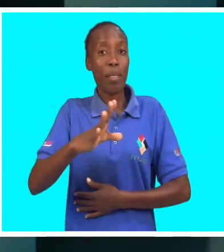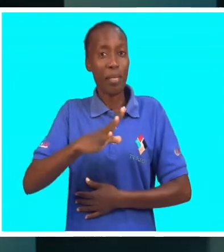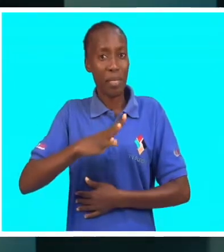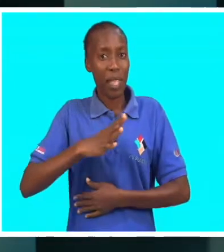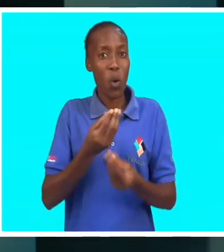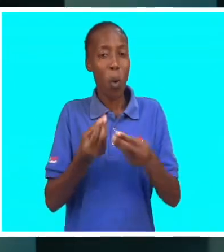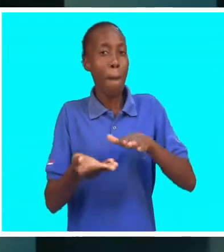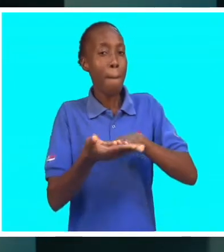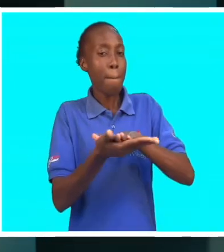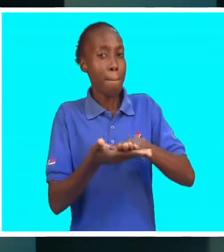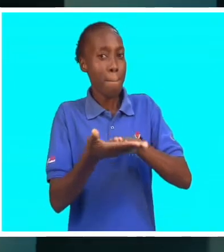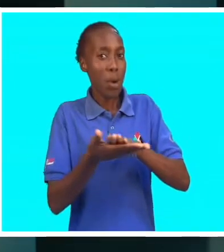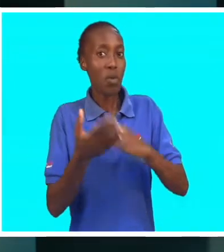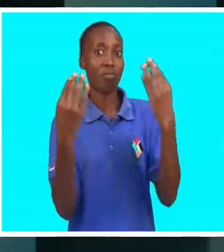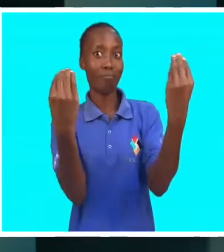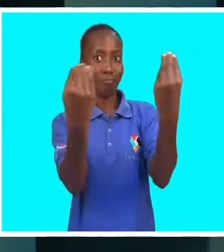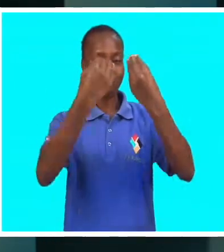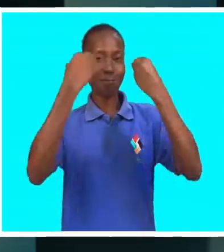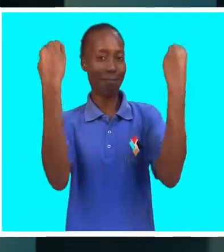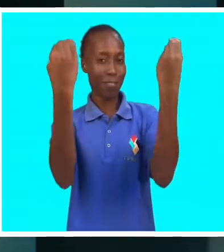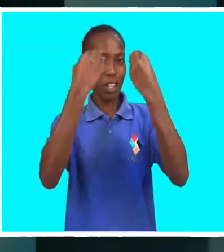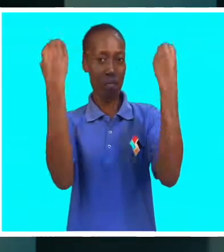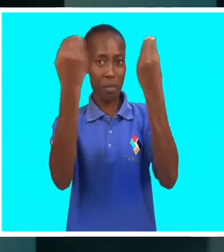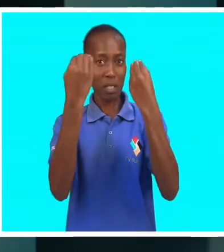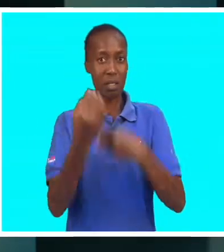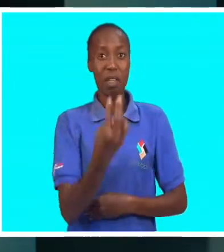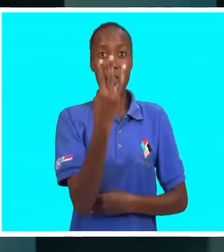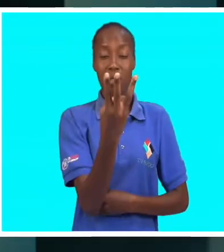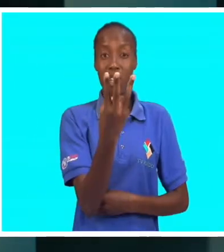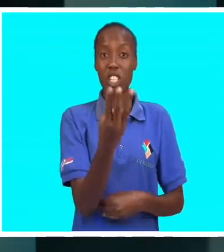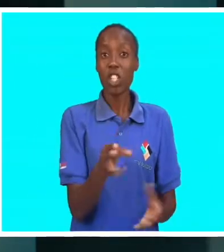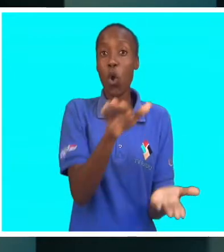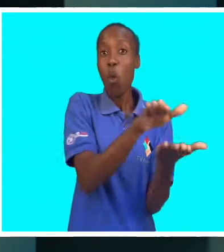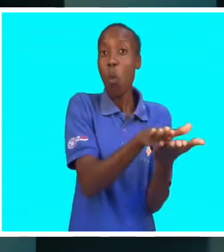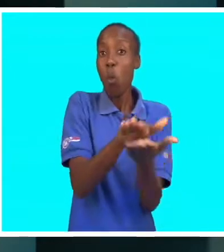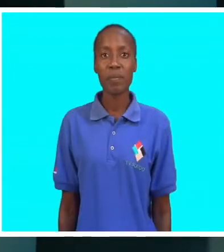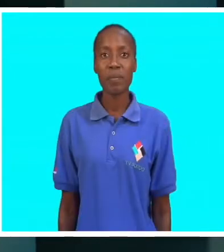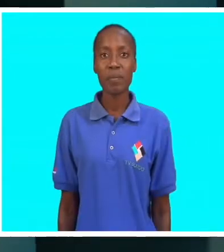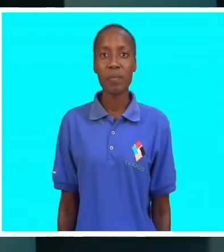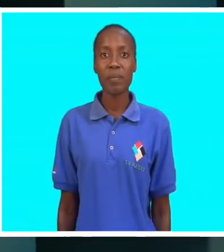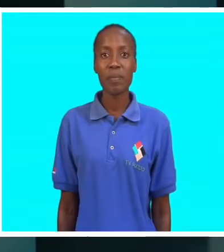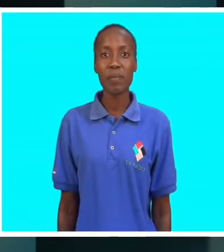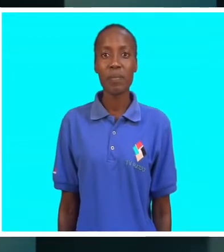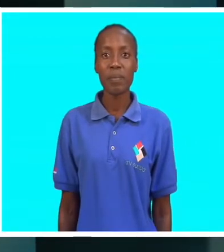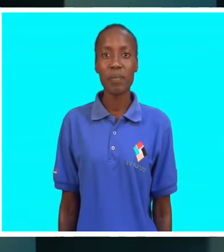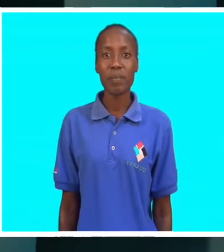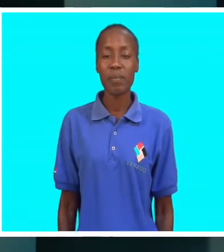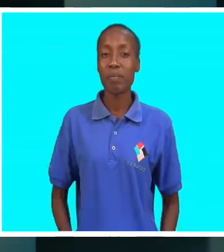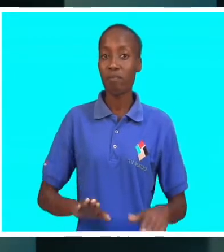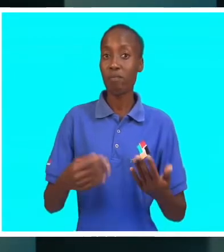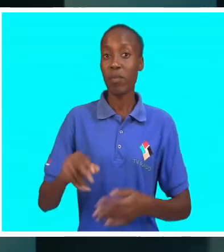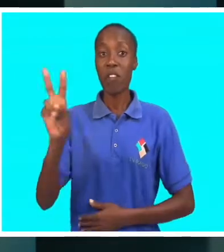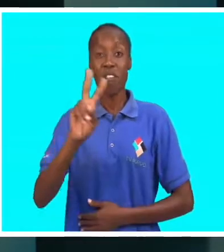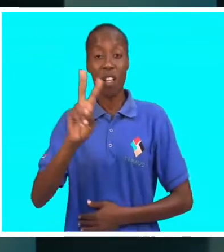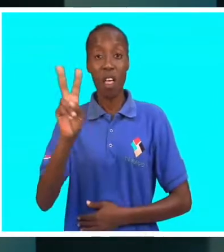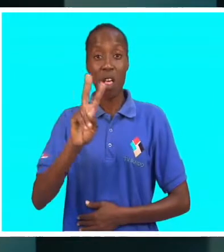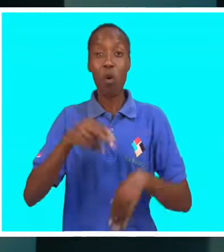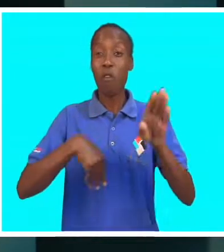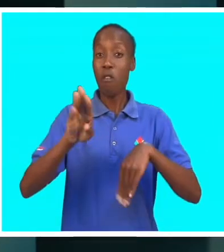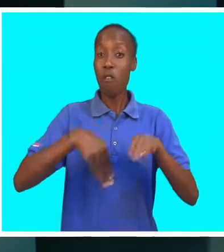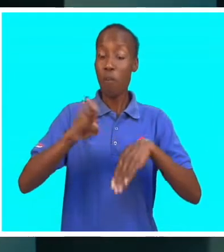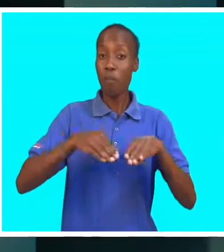atendendo e considerando que Haiti é um dos distritos que mais se pratica o futebol. O Villancool Futebol Clube militou